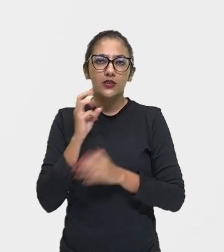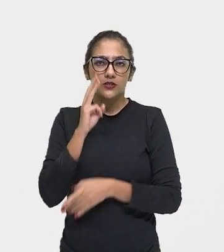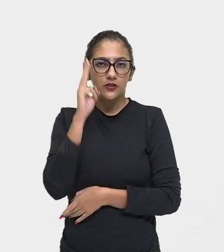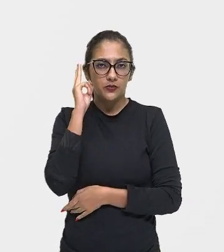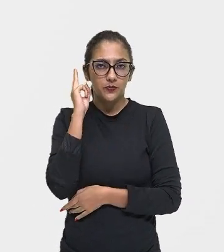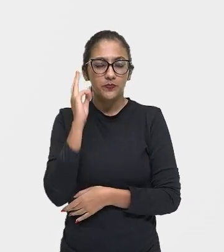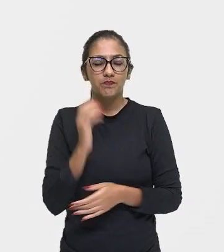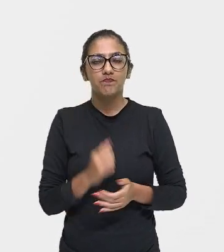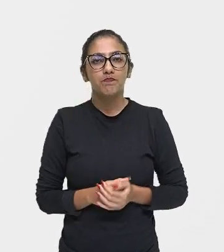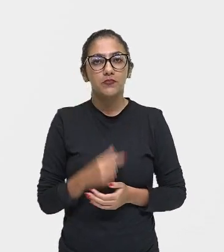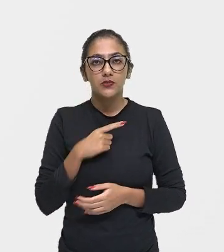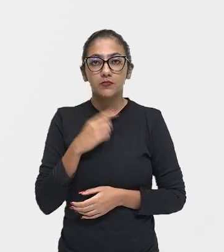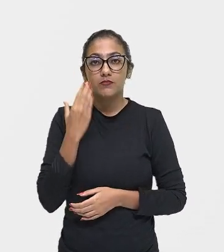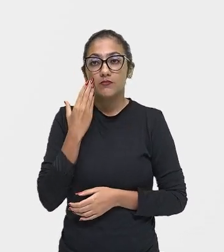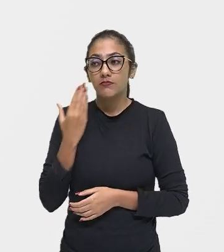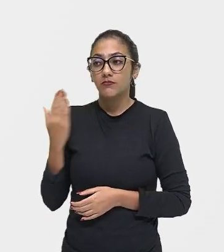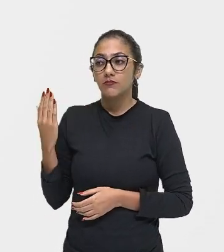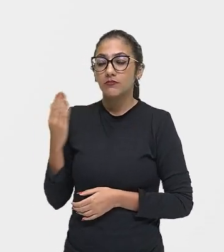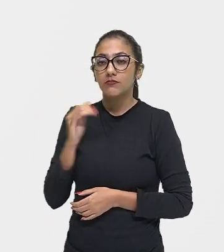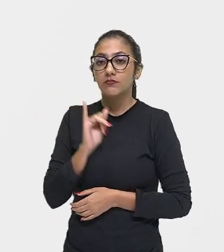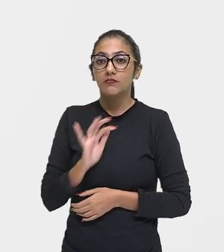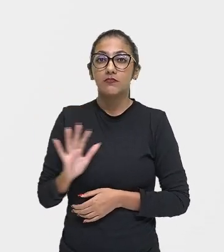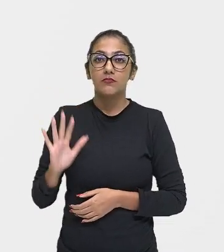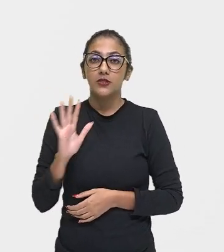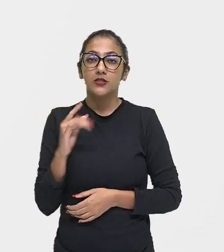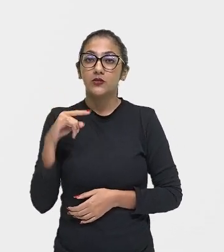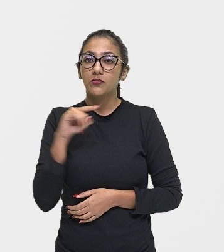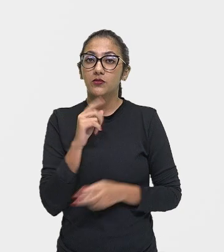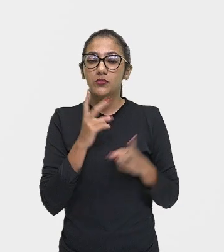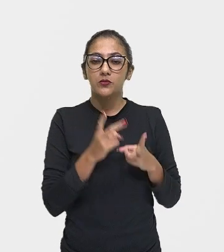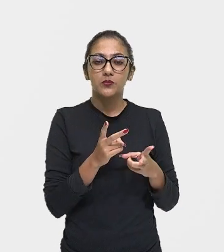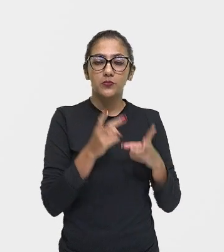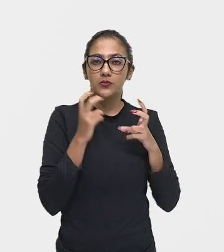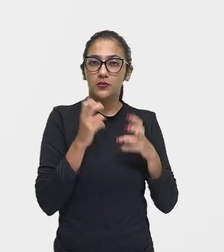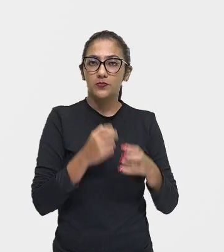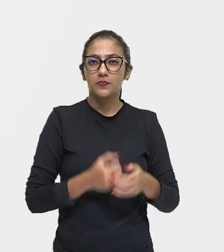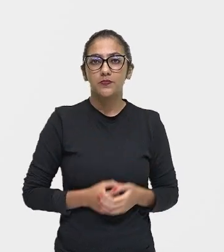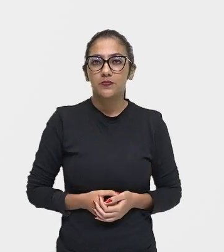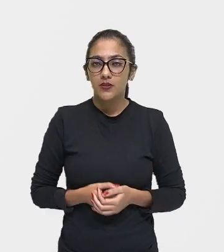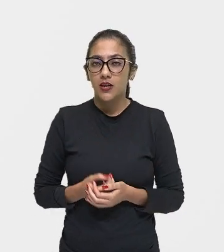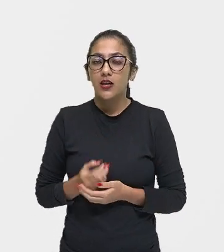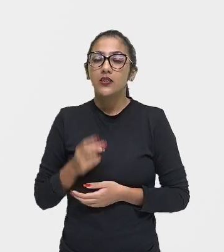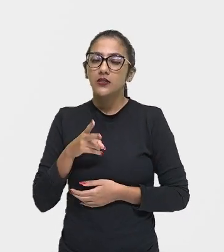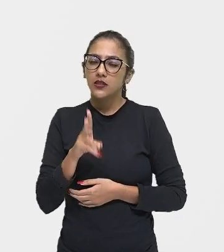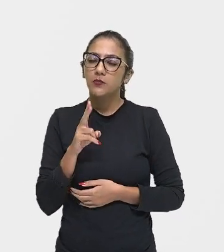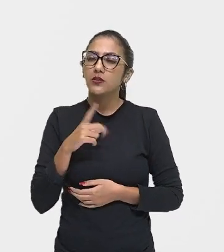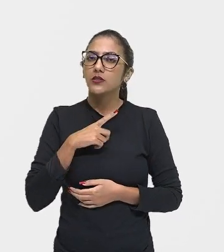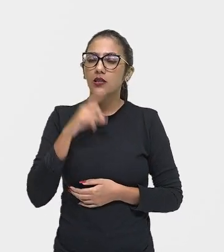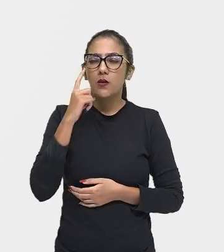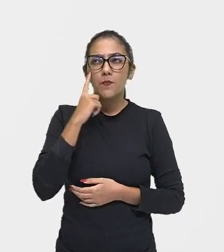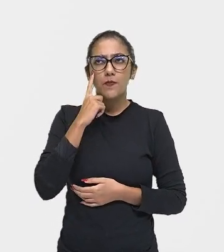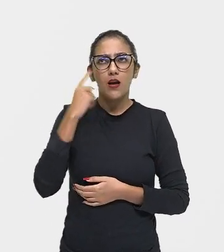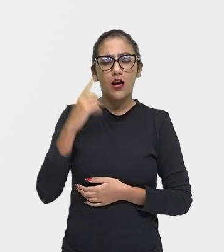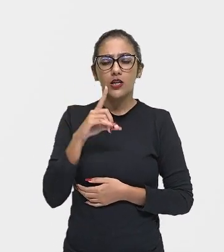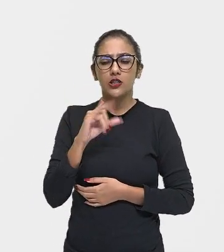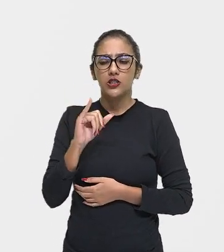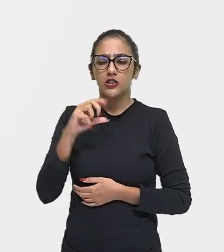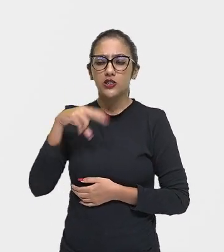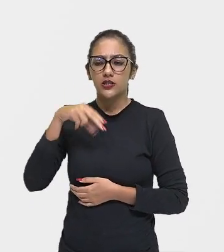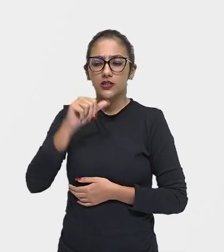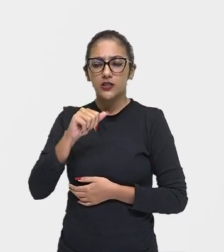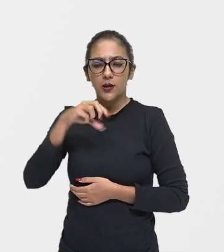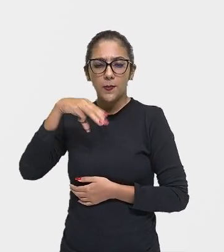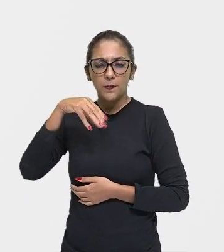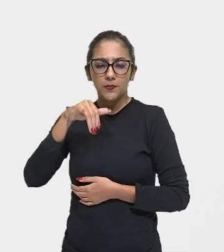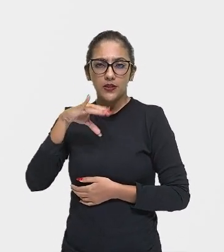temos uma imagem que agora você vai perceber que toda vez que eu falar da dinâmica, eu preciso de